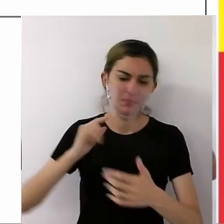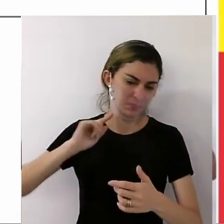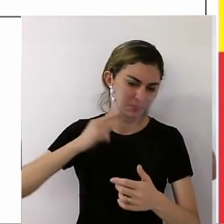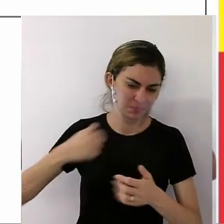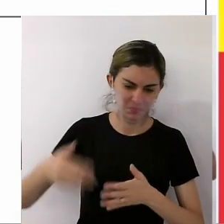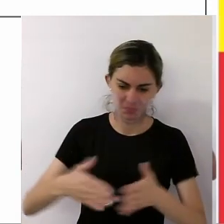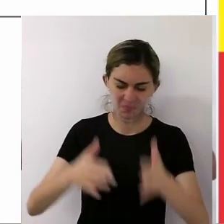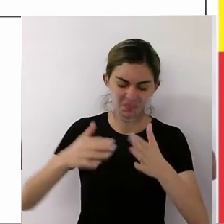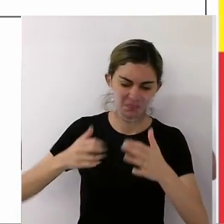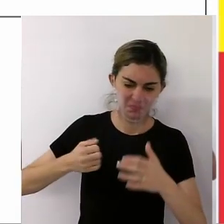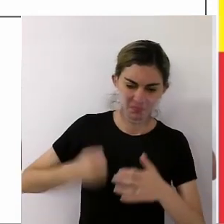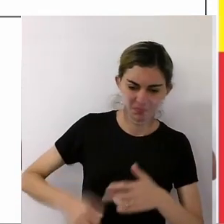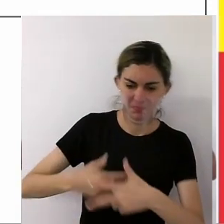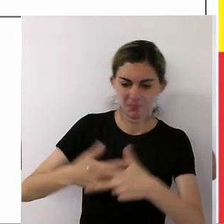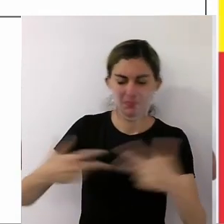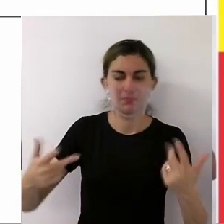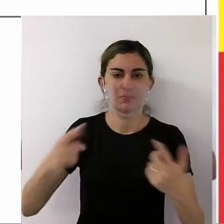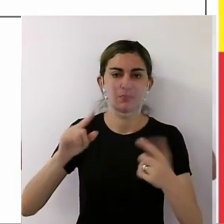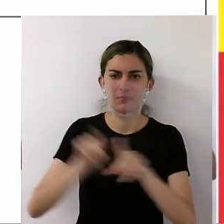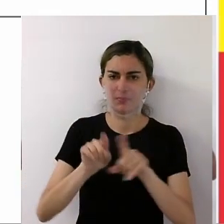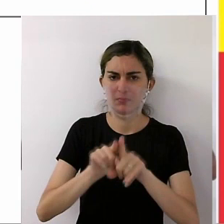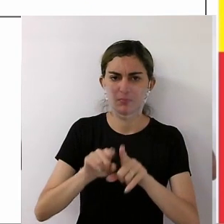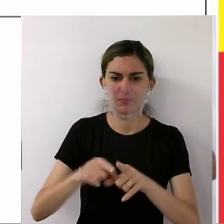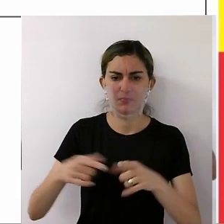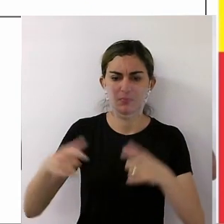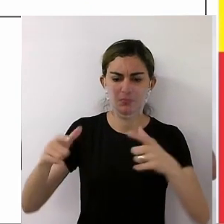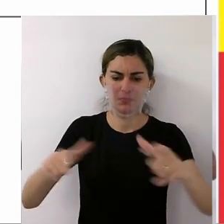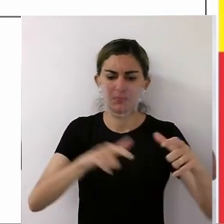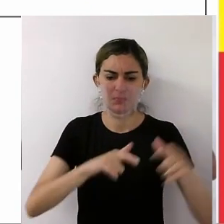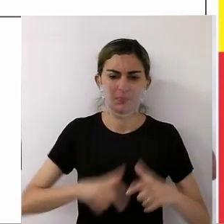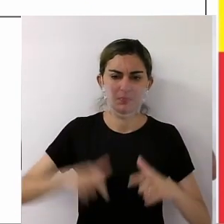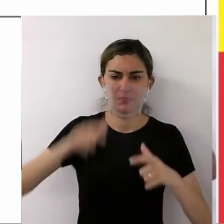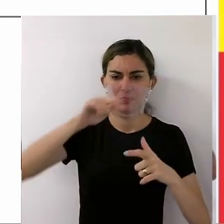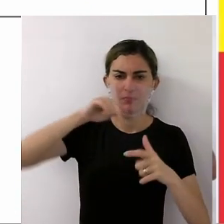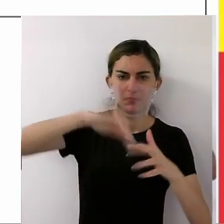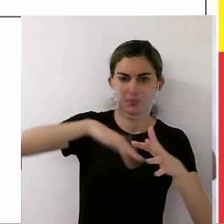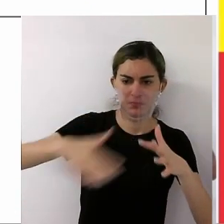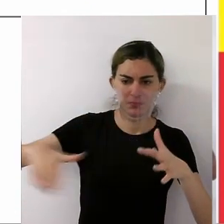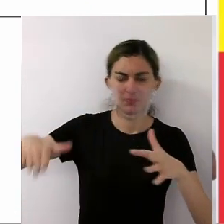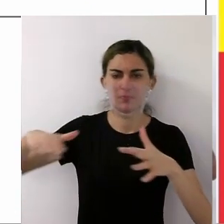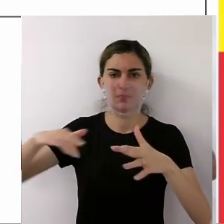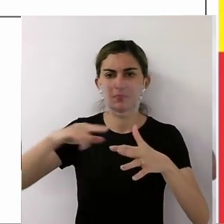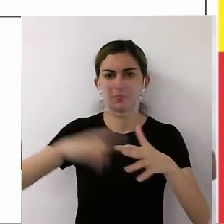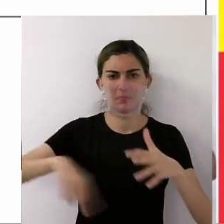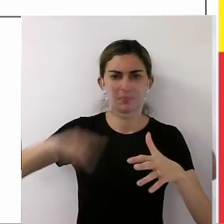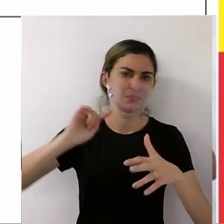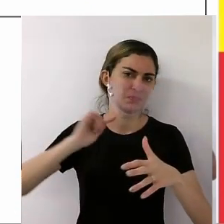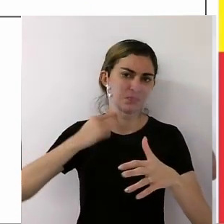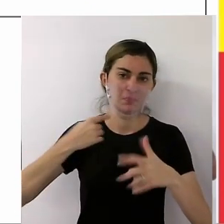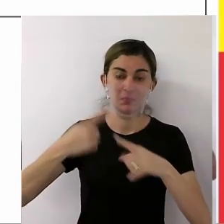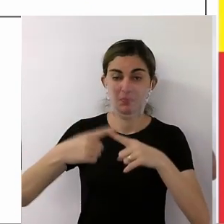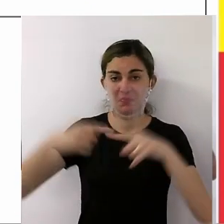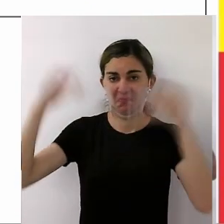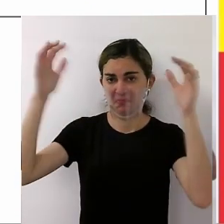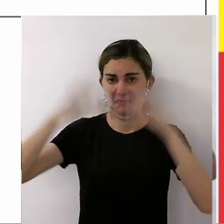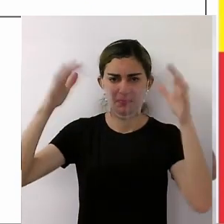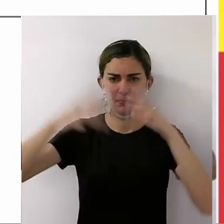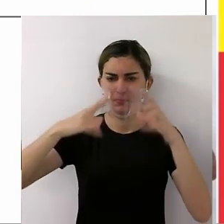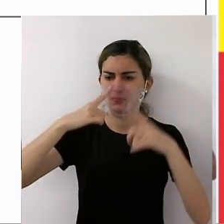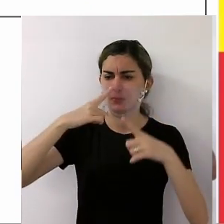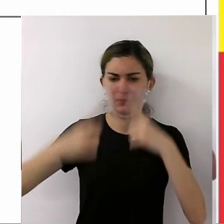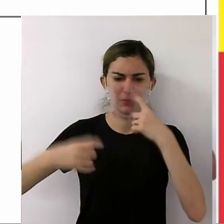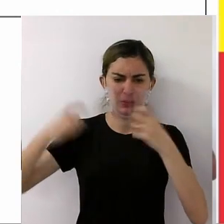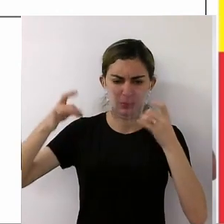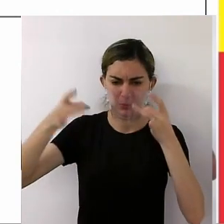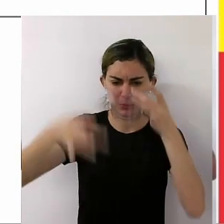esgoto, mas também pela poluição de bacias hidrográficas, pois durante as chuvas o lixo